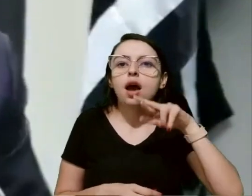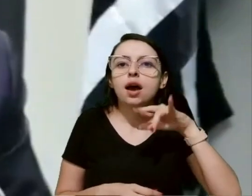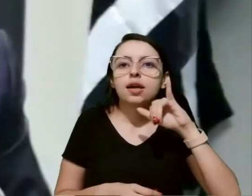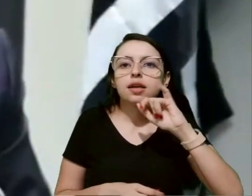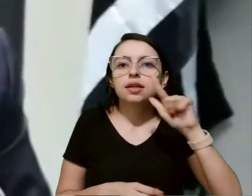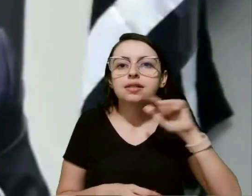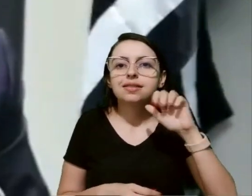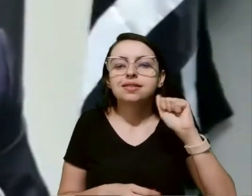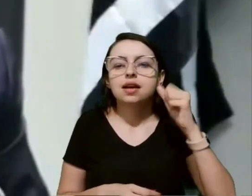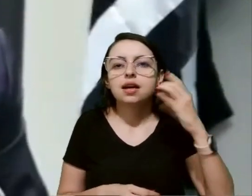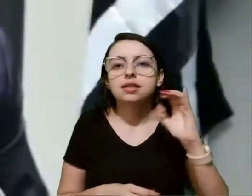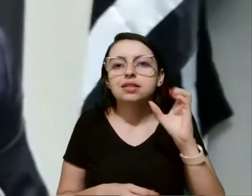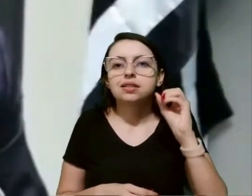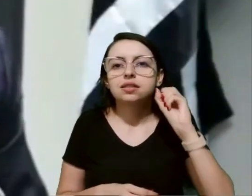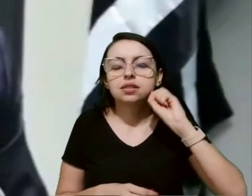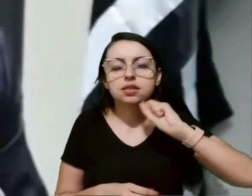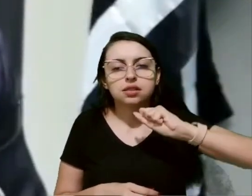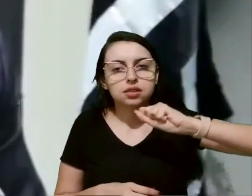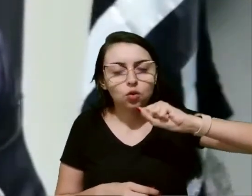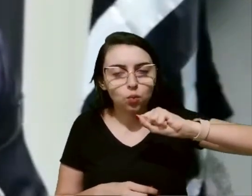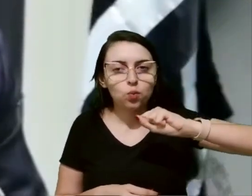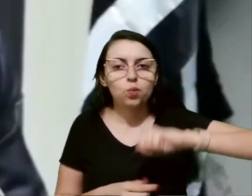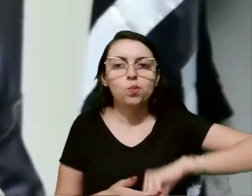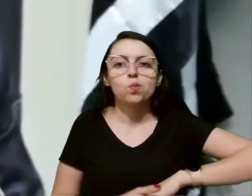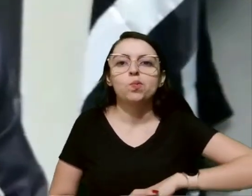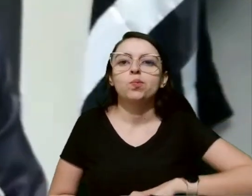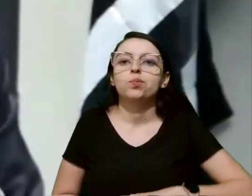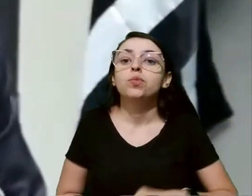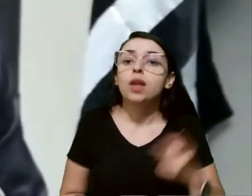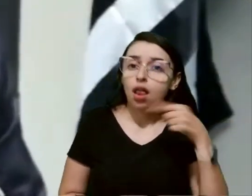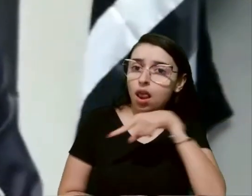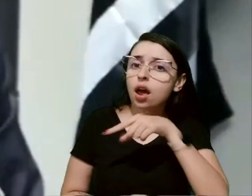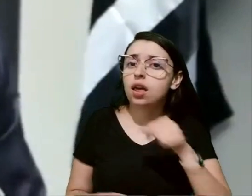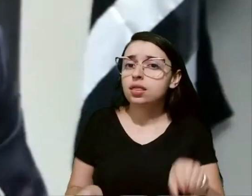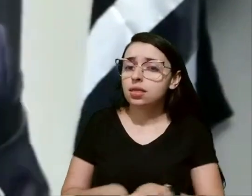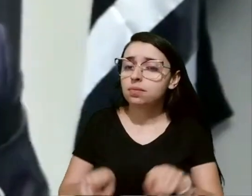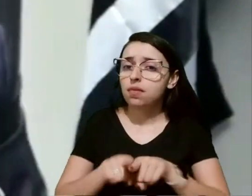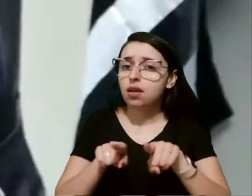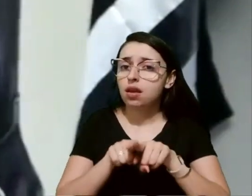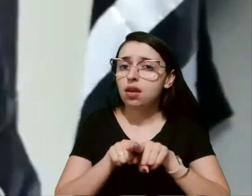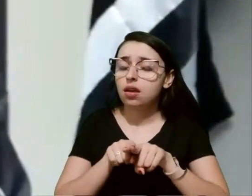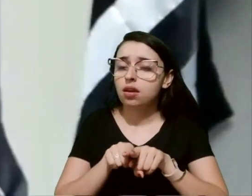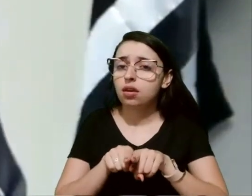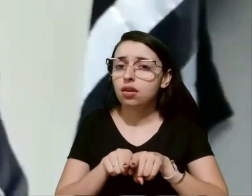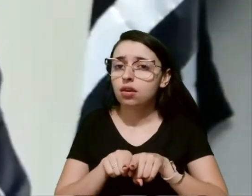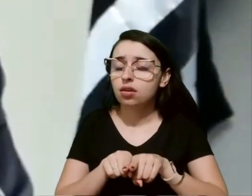dizer, eh, ali, né, também, a gente vê assim, a maneira com que